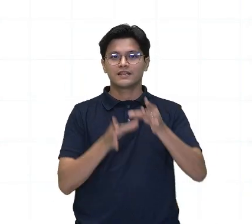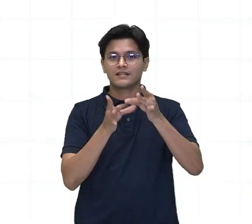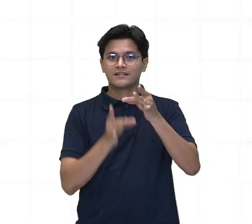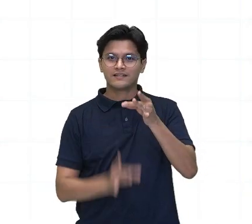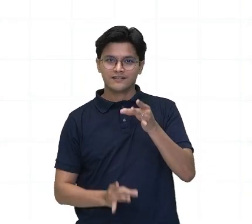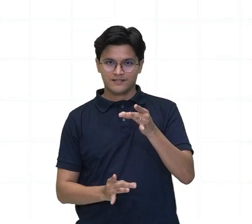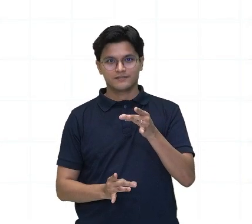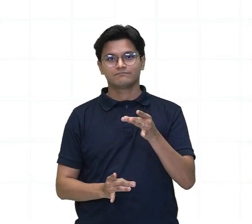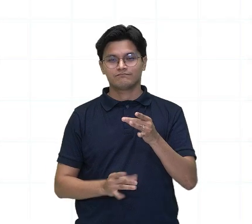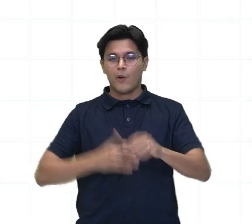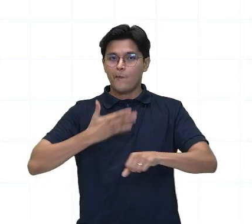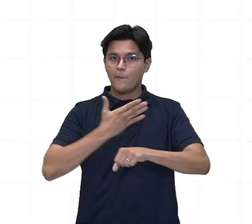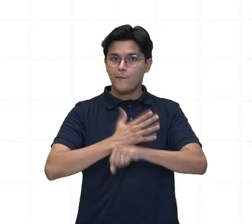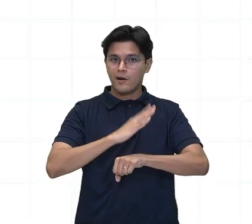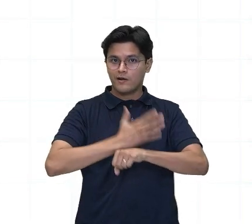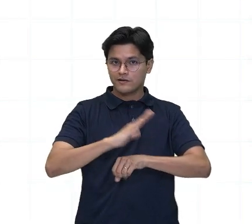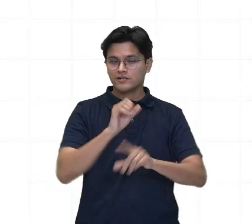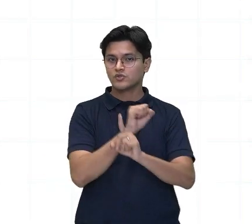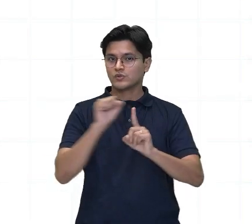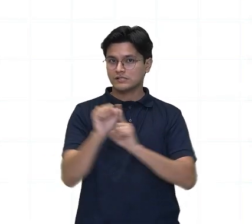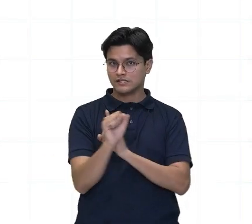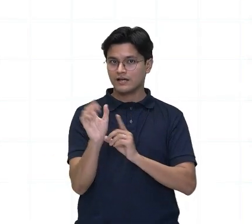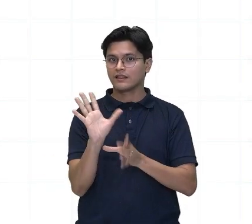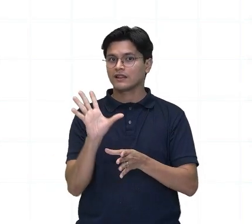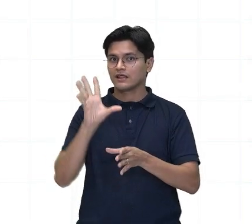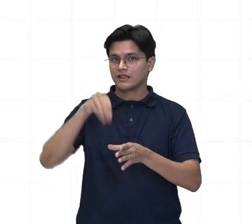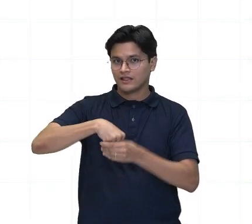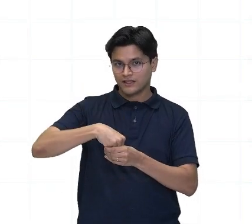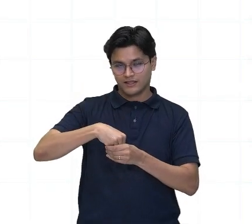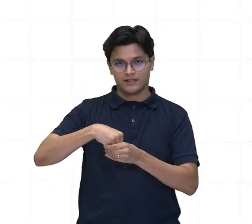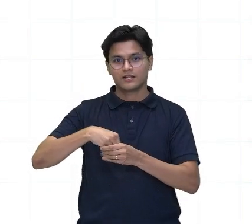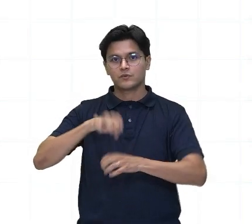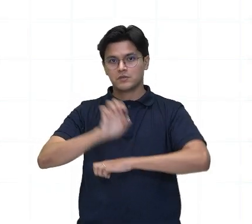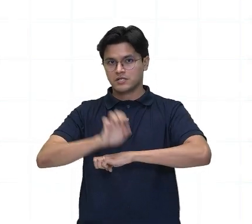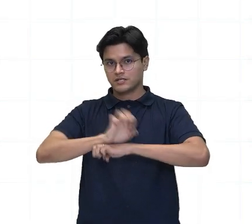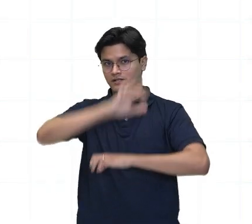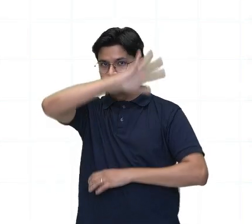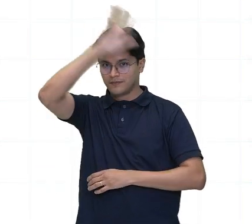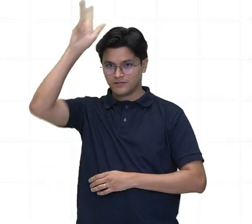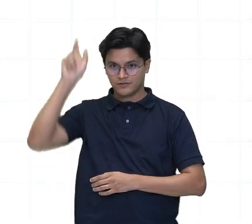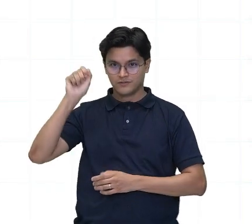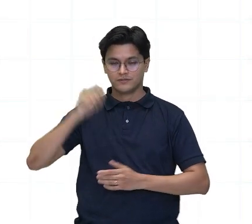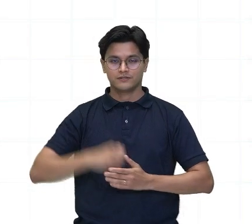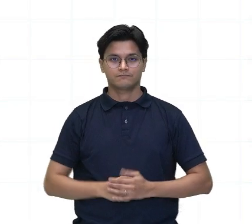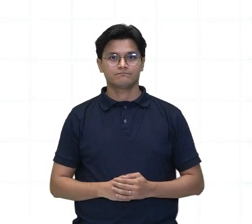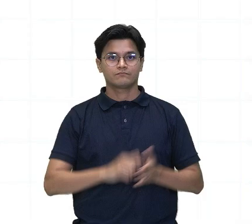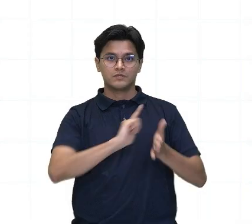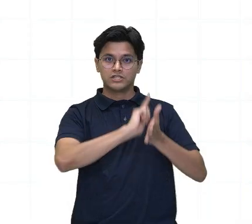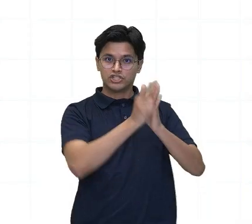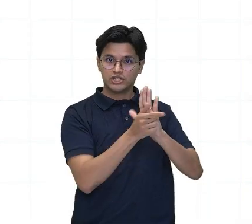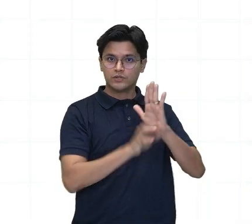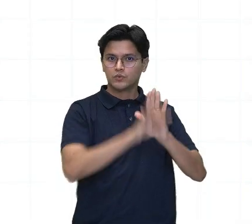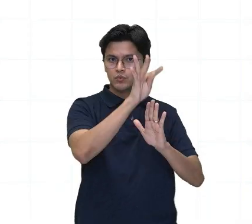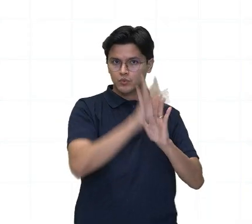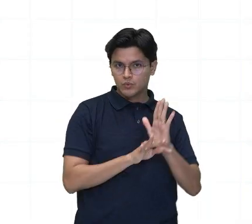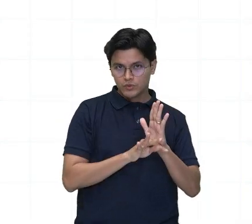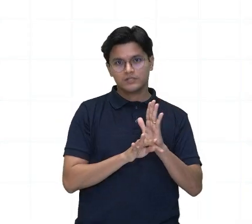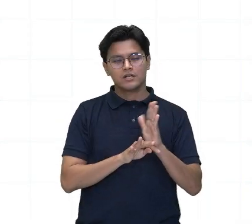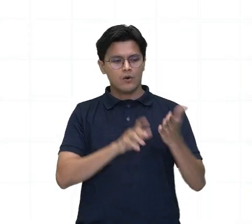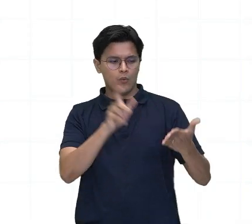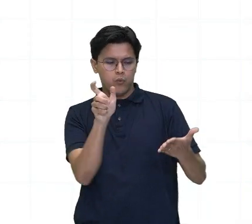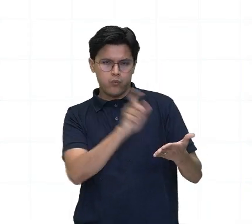Detalhamento, práticas sociais reconhecidas no estado do Amazonas. Gênero textual